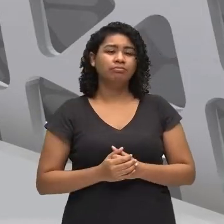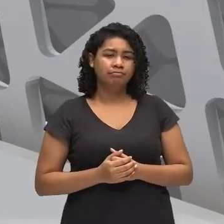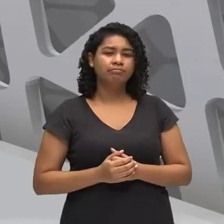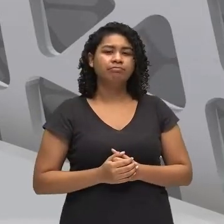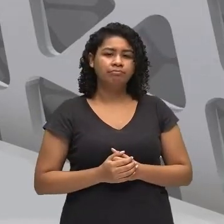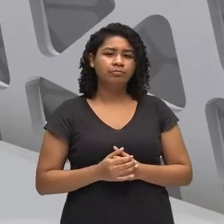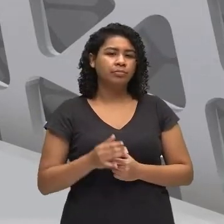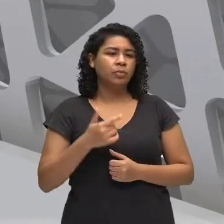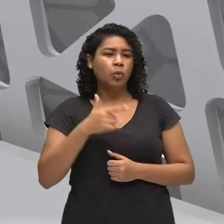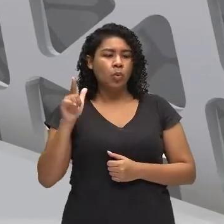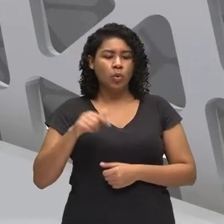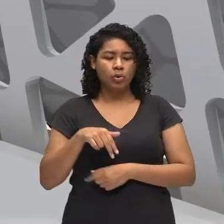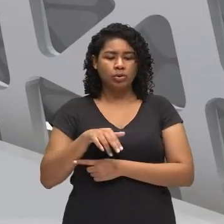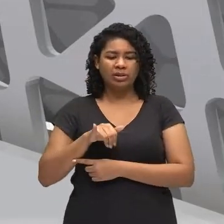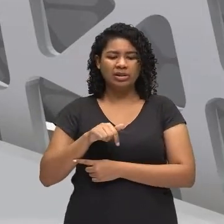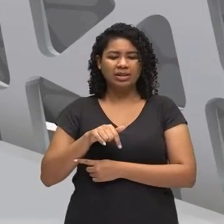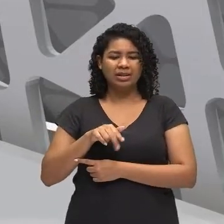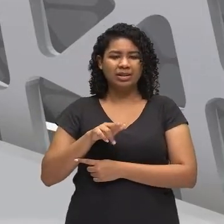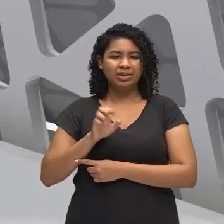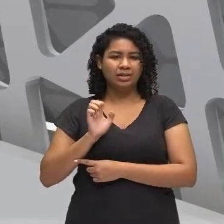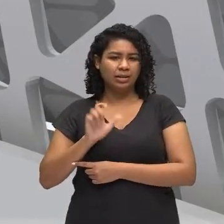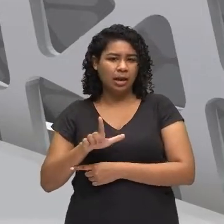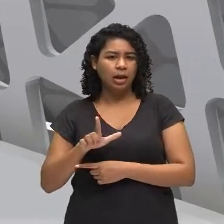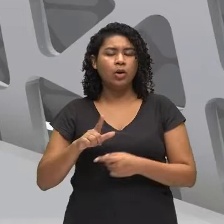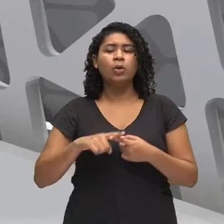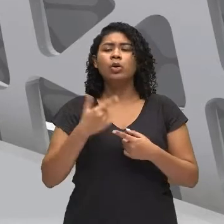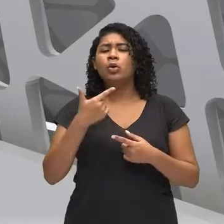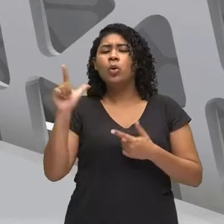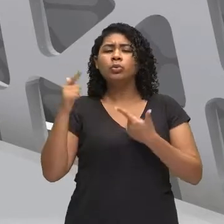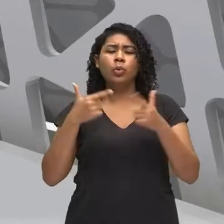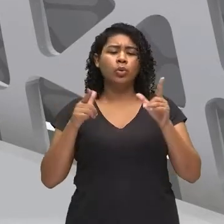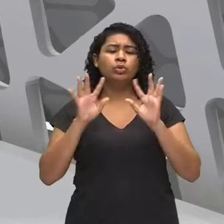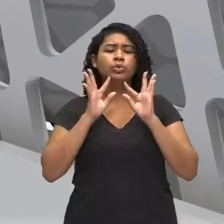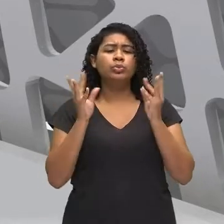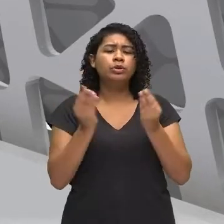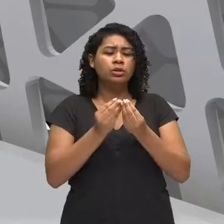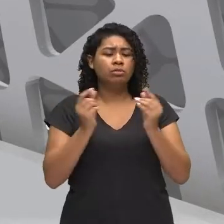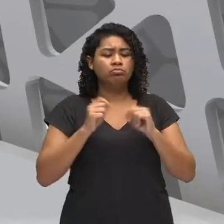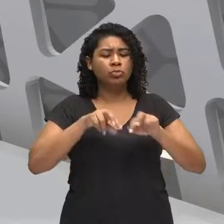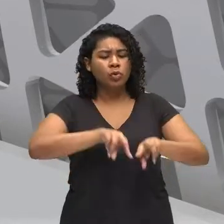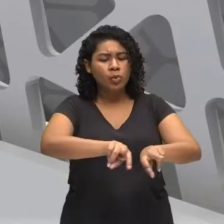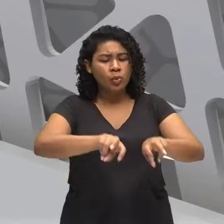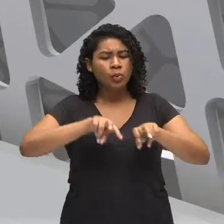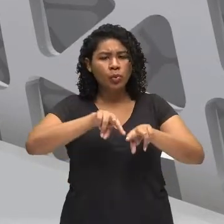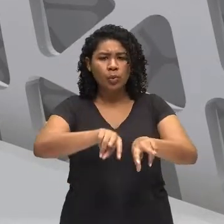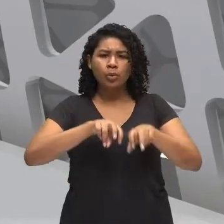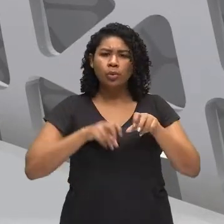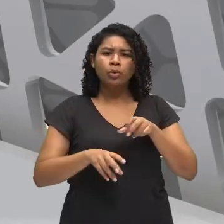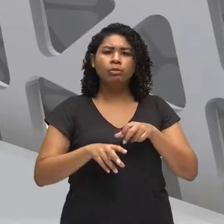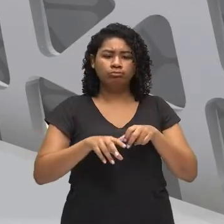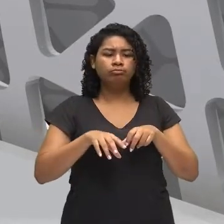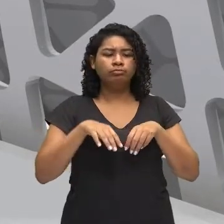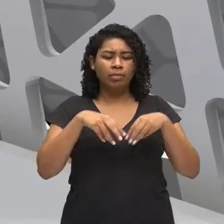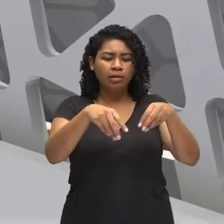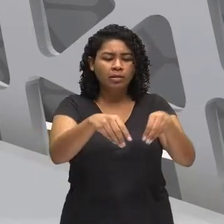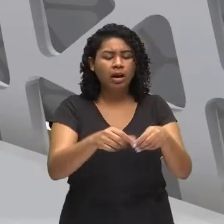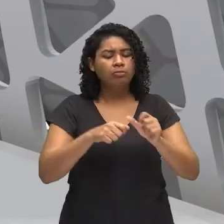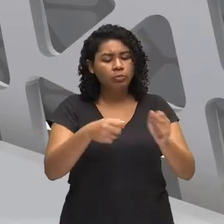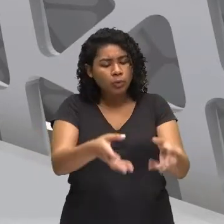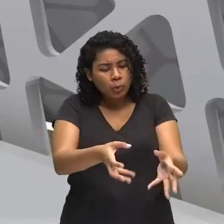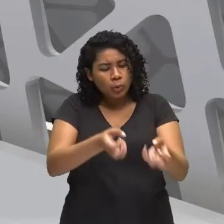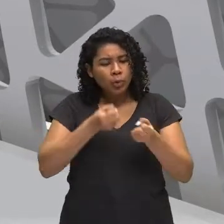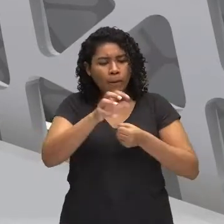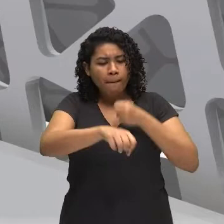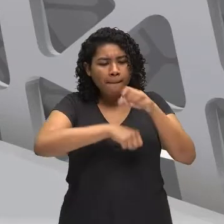como o níquel, o estanho e outras substâncias que podem ser extraídas da terra e transformadas em outros produtos que servem